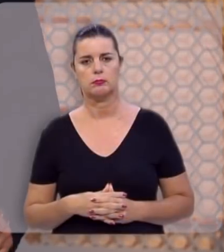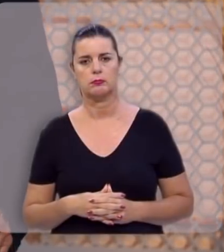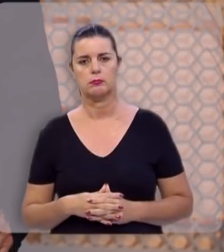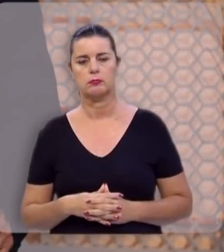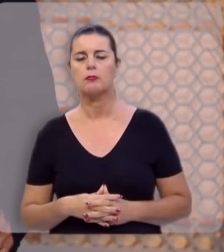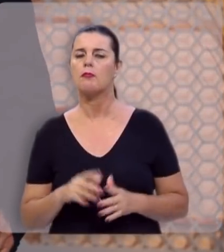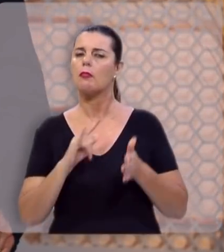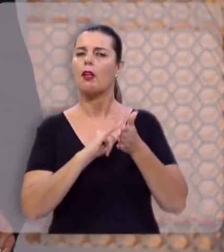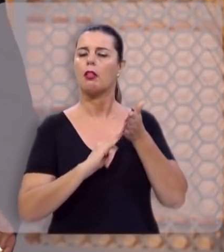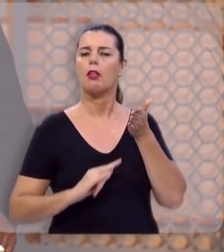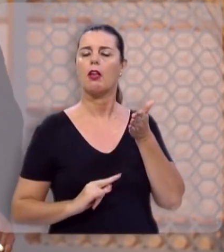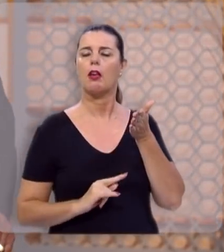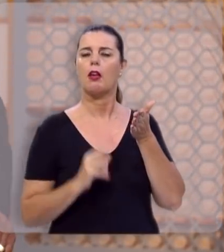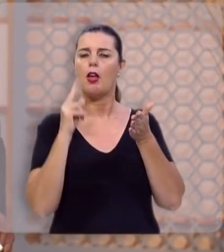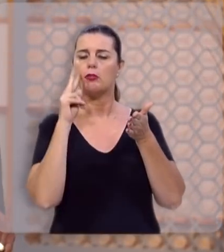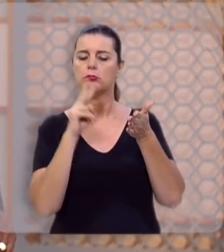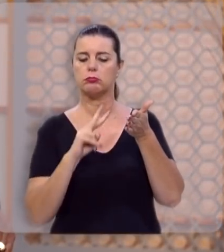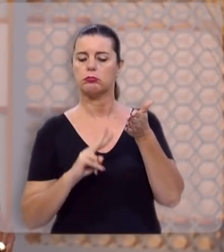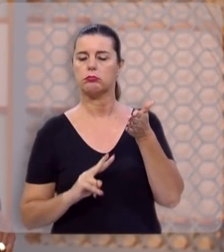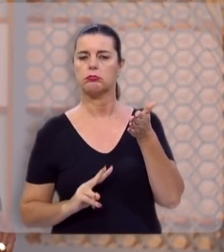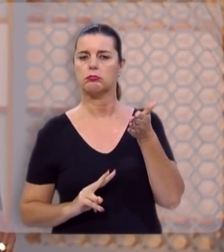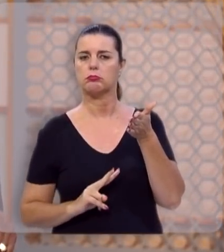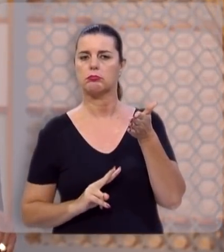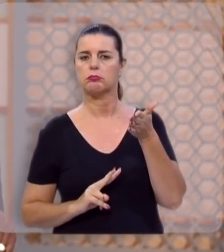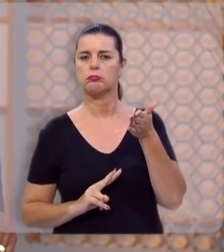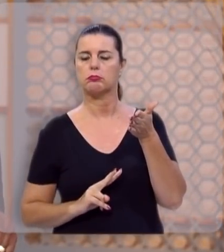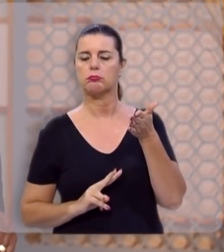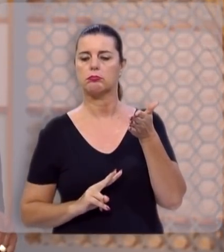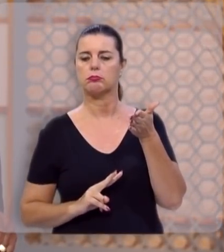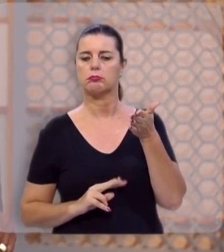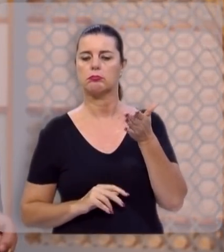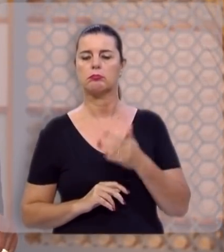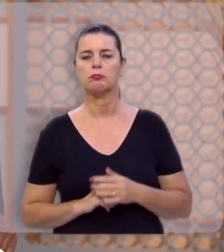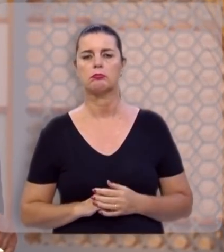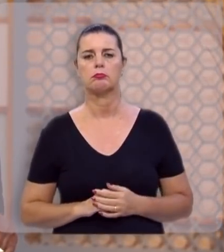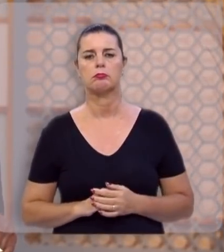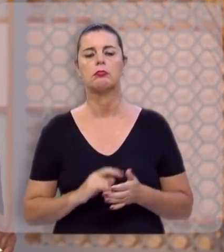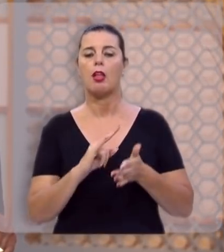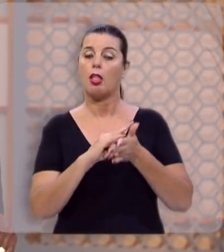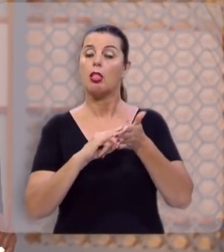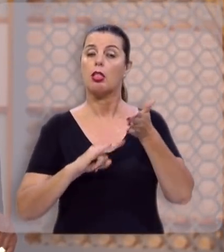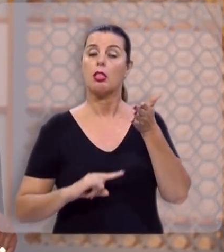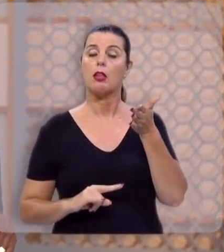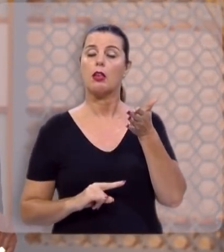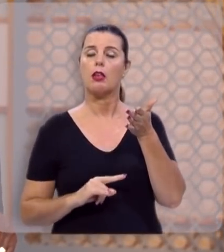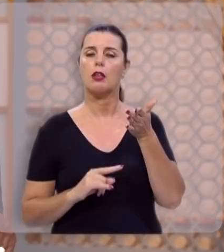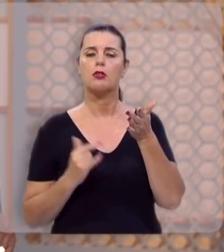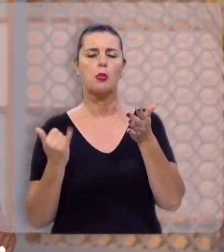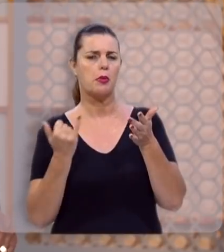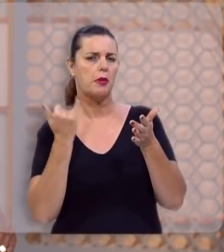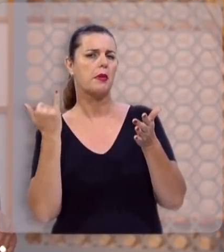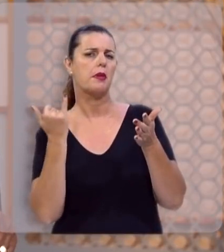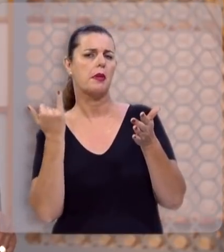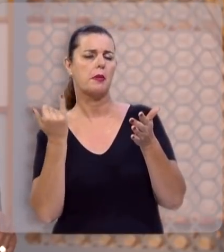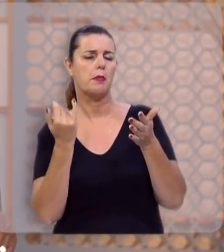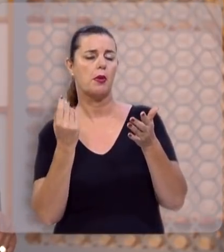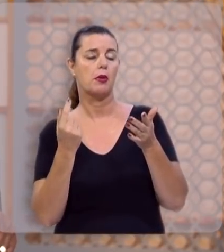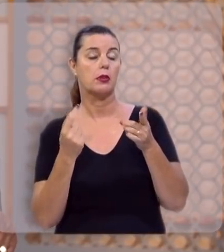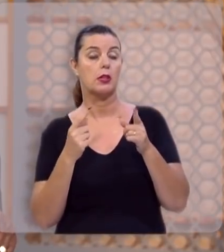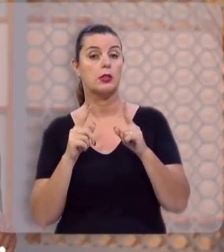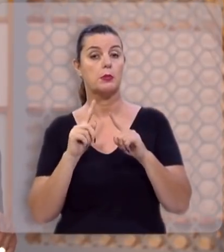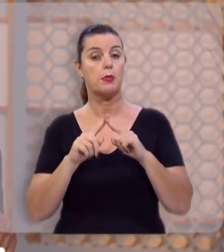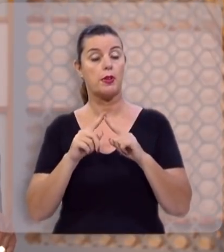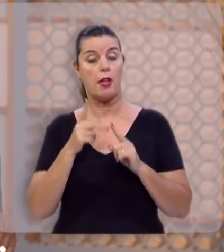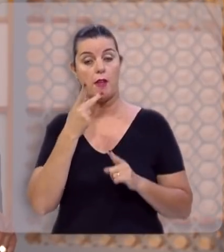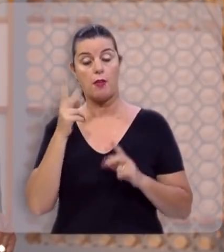Esse texto que você acabou de ouvir é um texto vital, porque trata de um